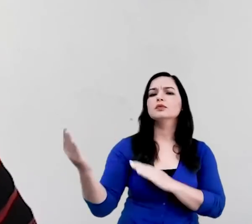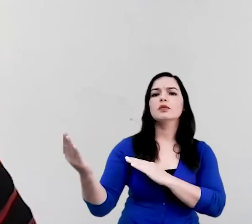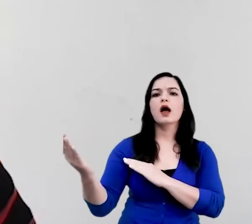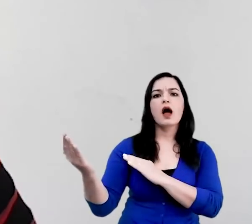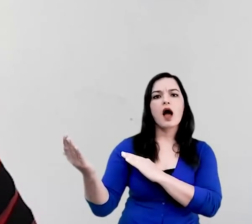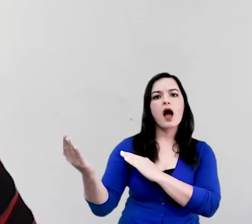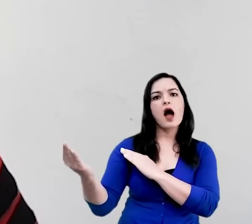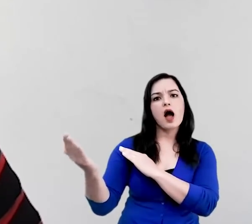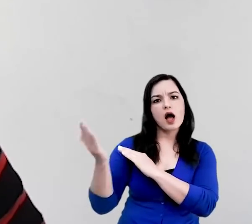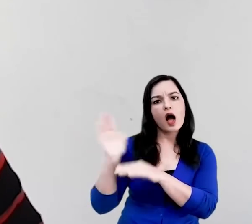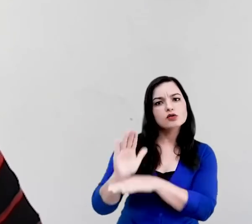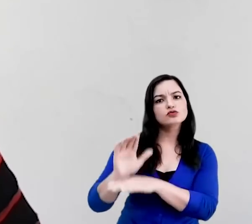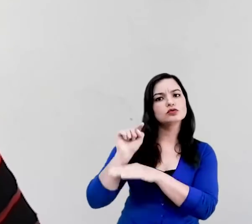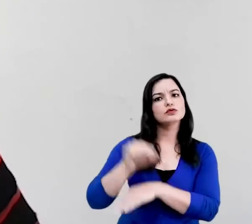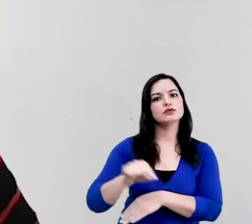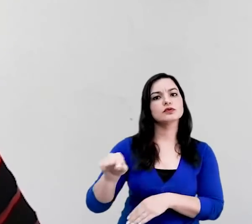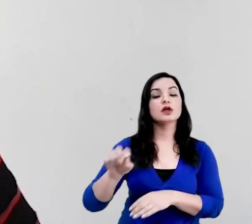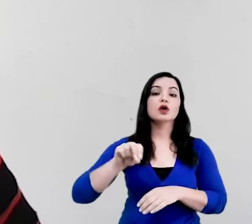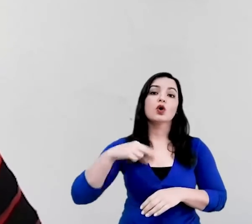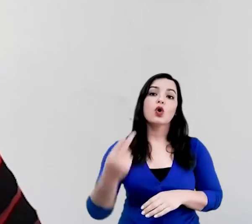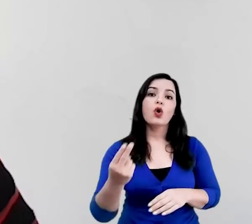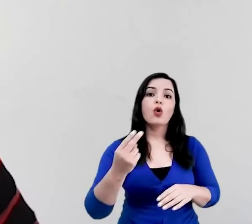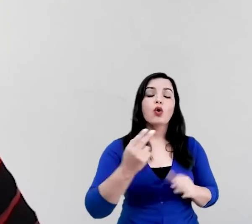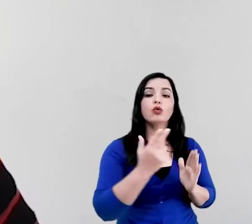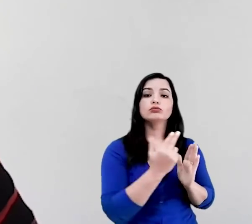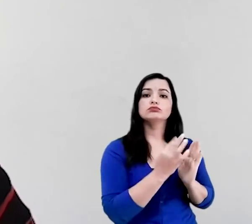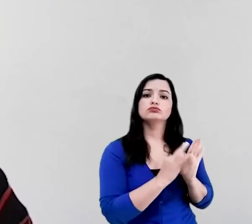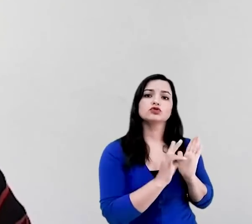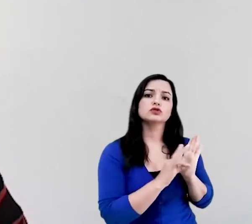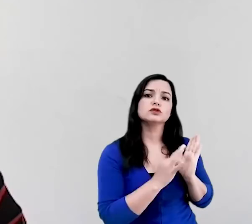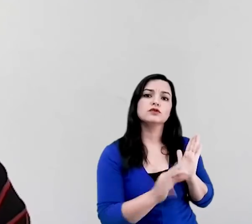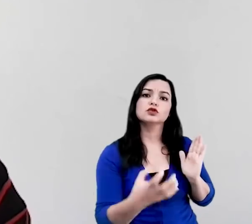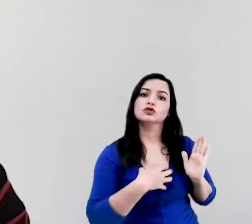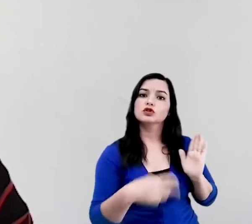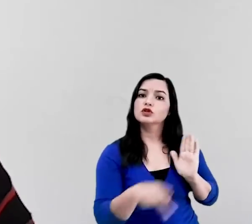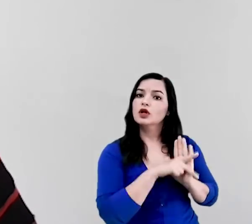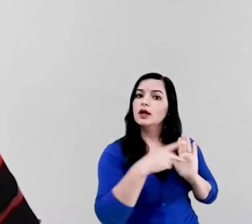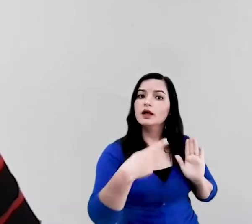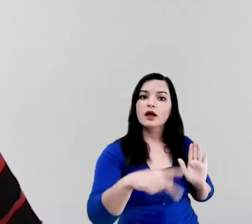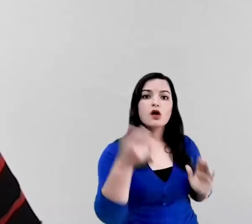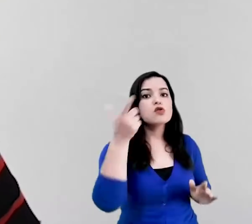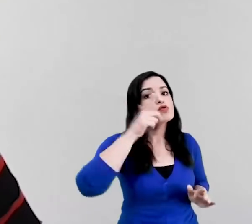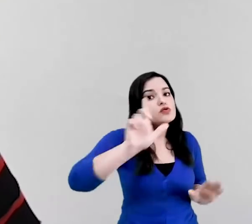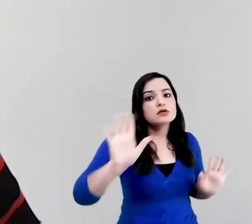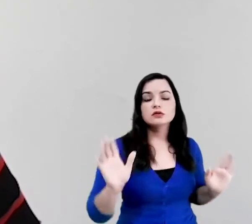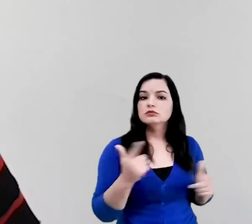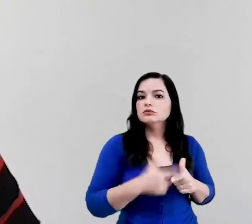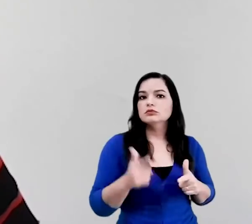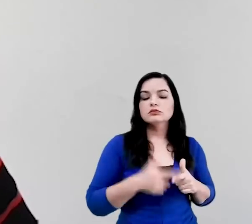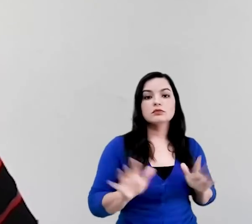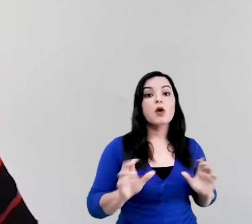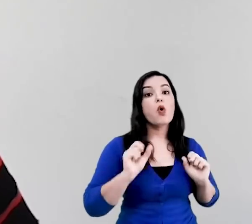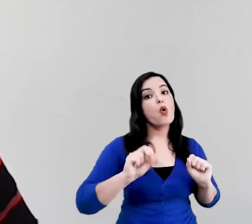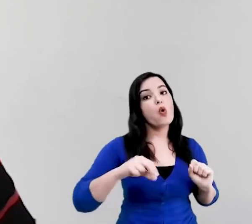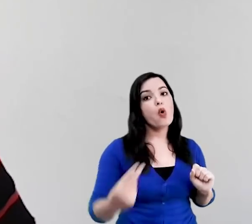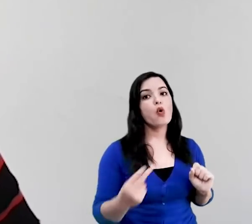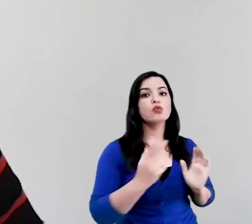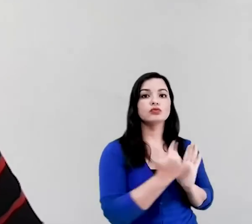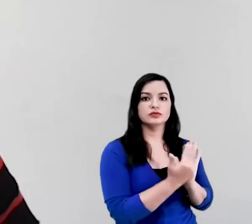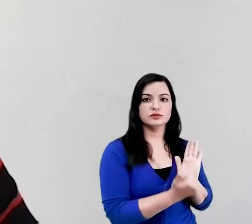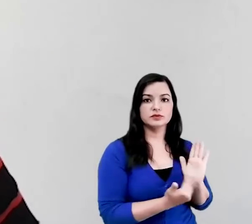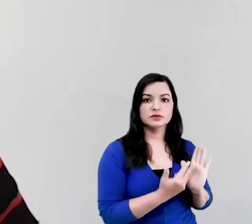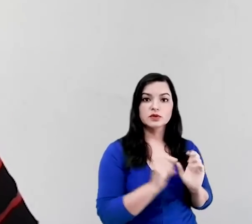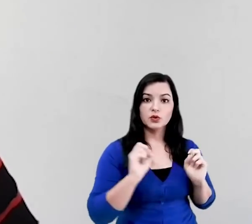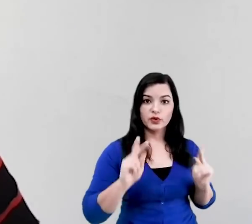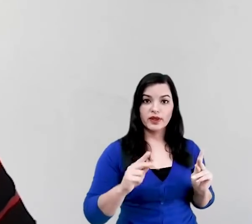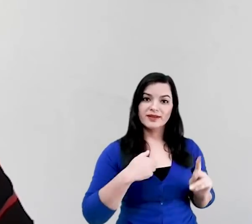seu melhor jeito, da escrita da maneira que você conseguir fazer ou até mesmo com um desenho. Tudo bem? Tô